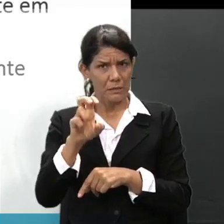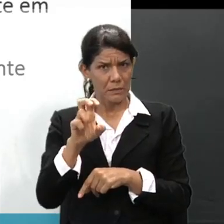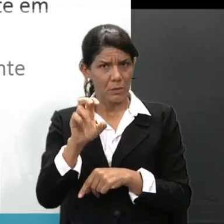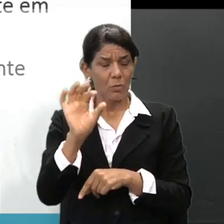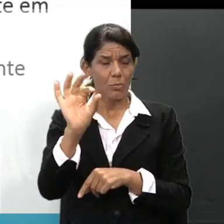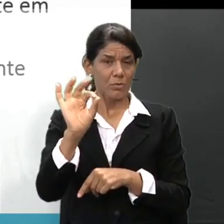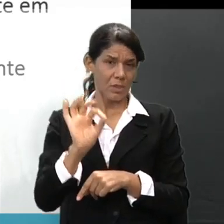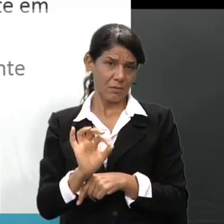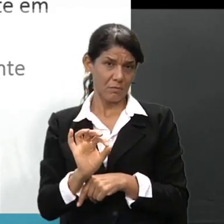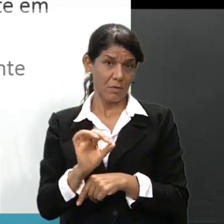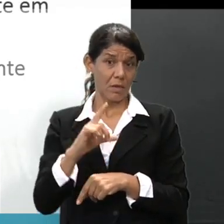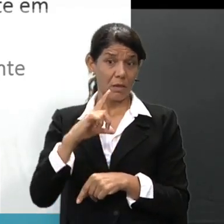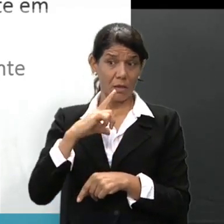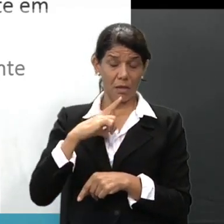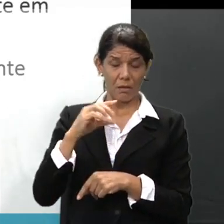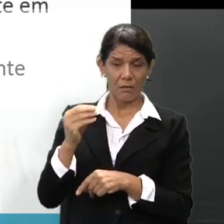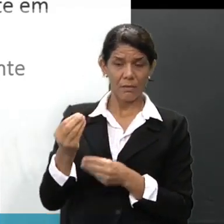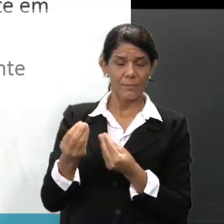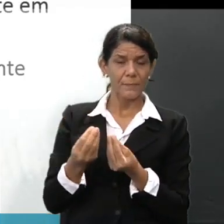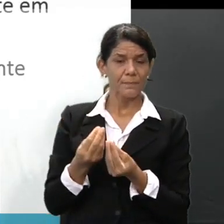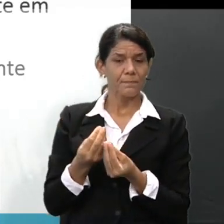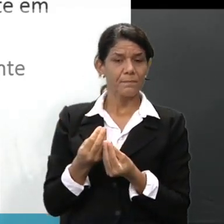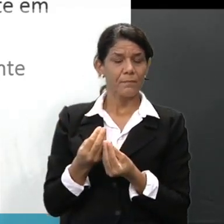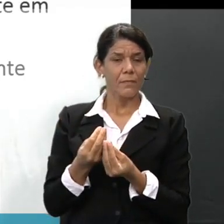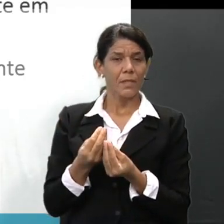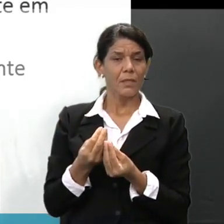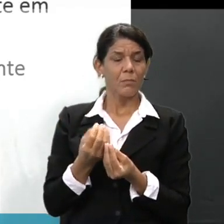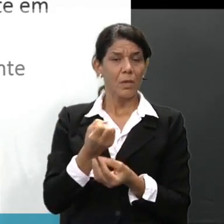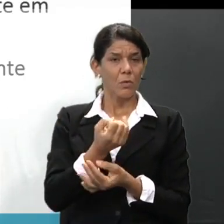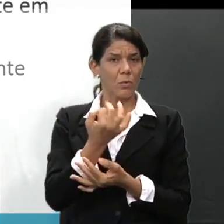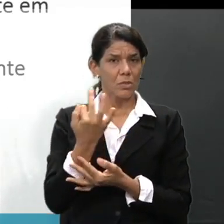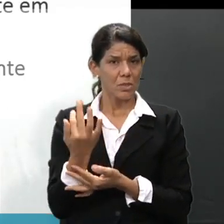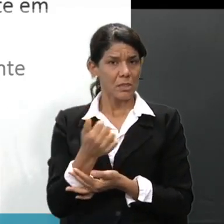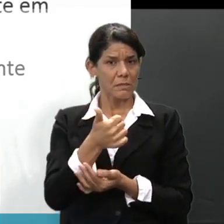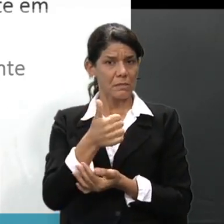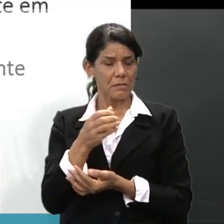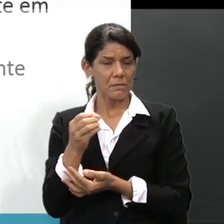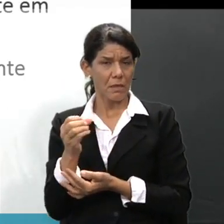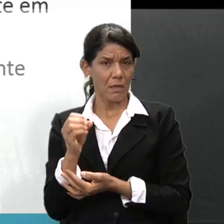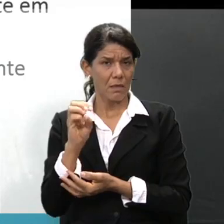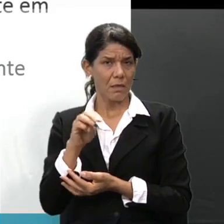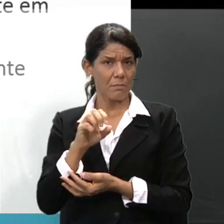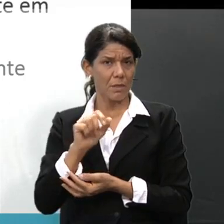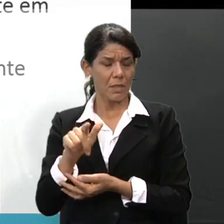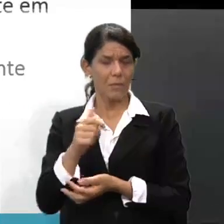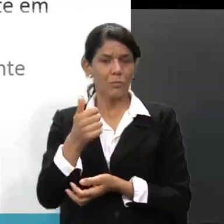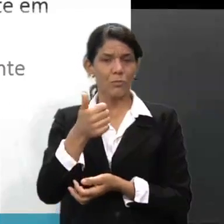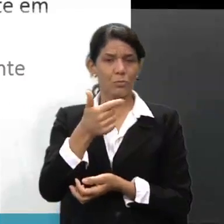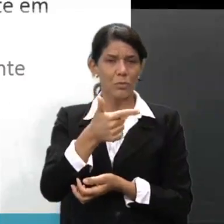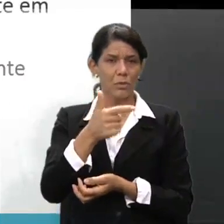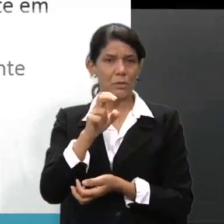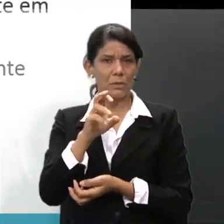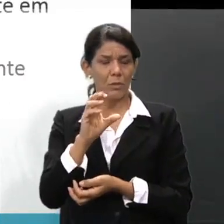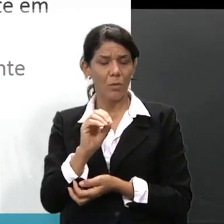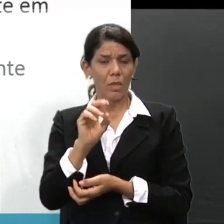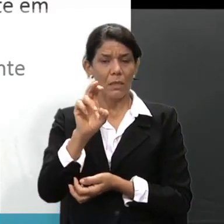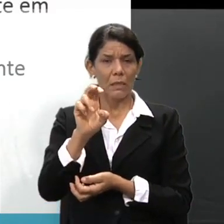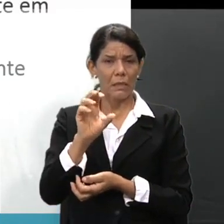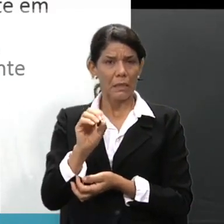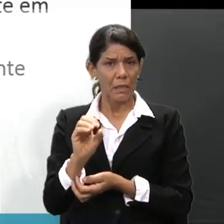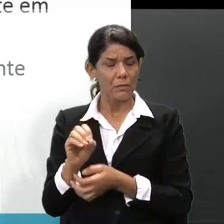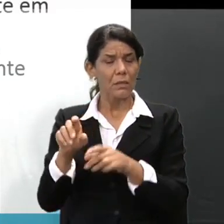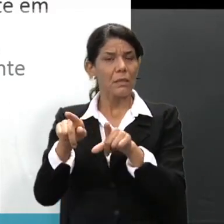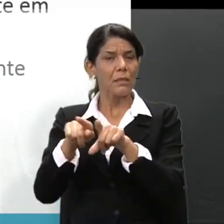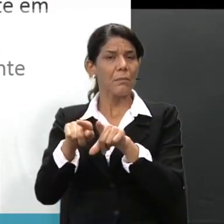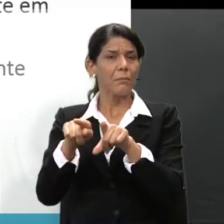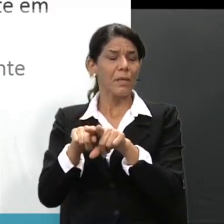5%, que ele se apresenta numa quantidade de 100 ml, 250, 500 e